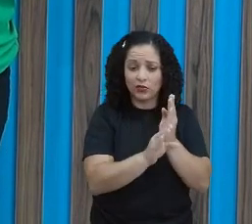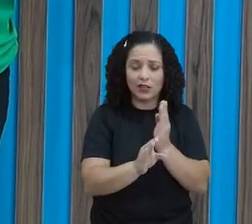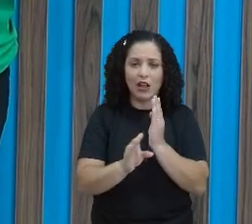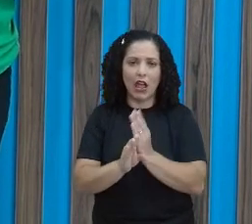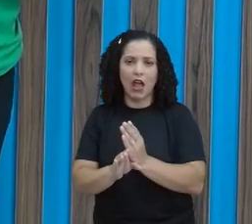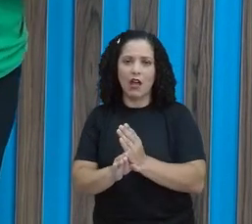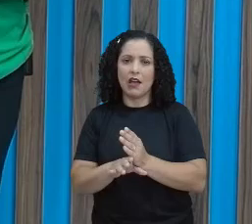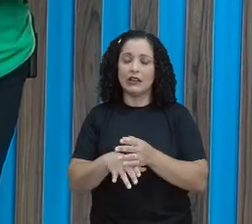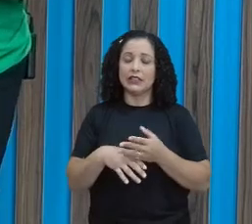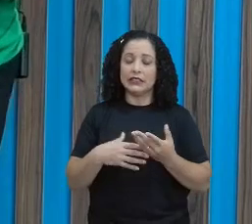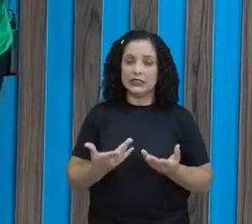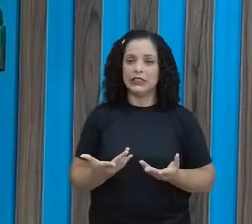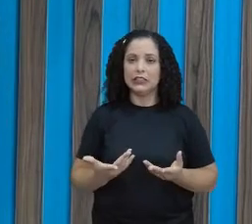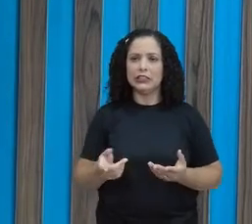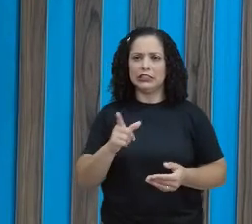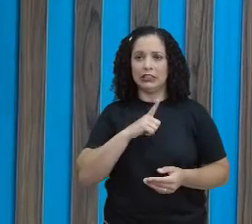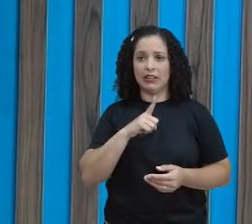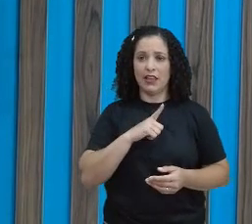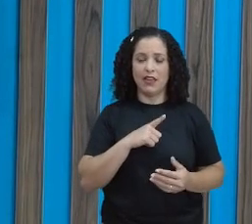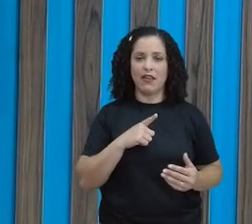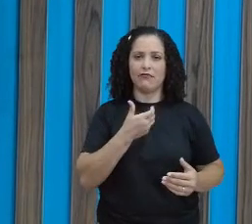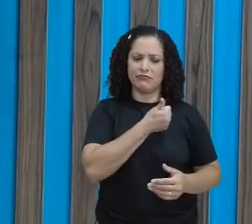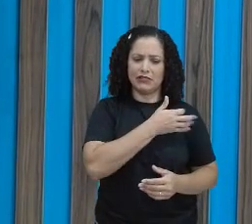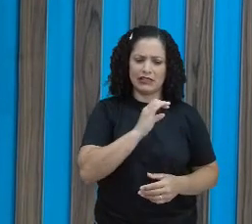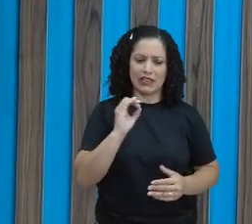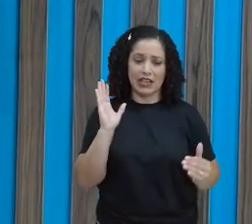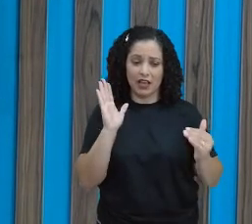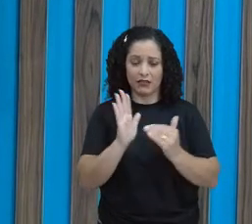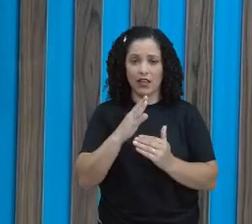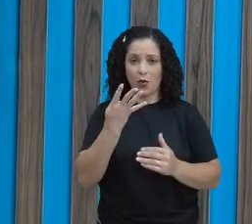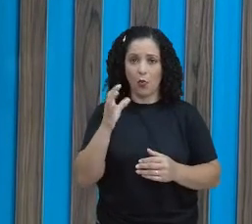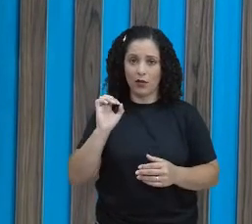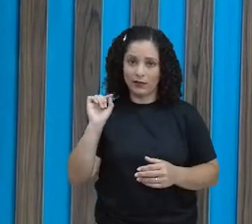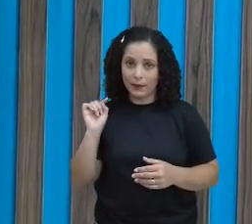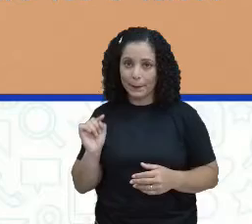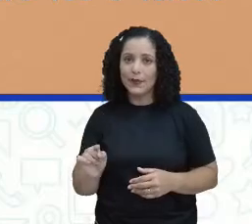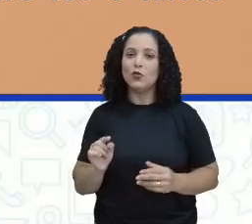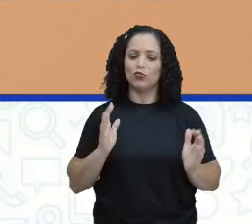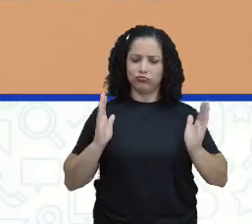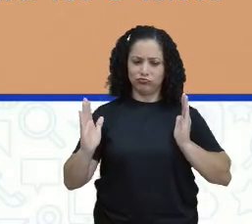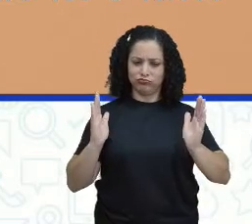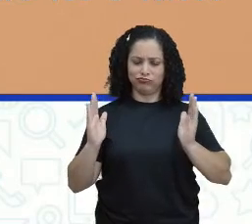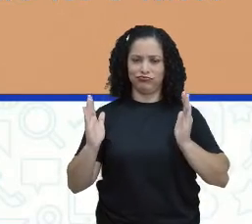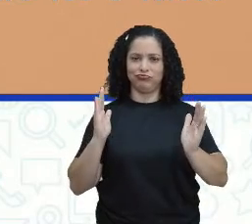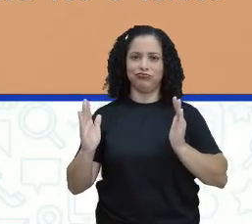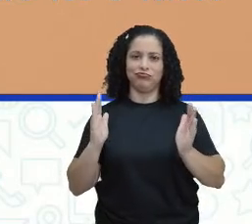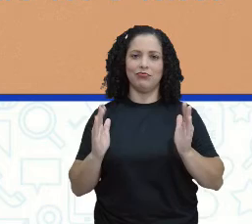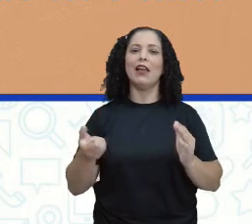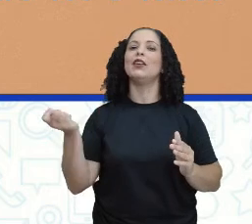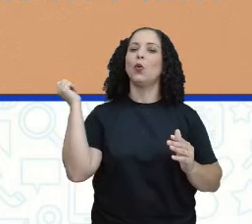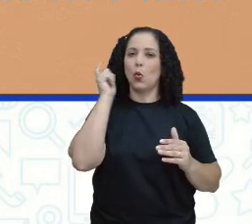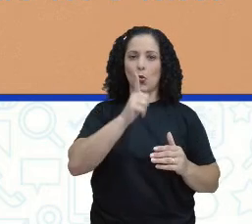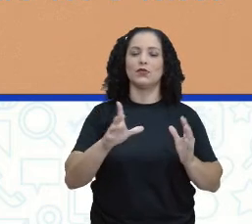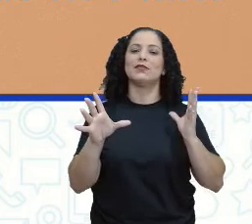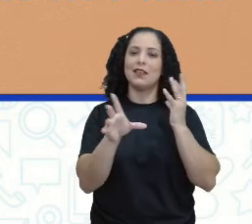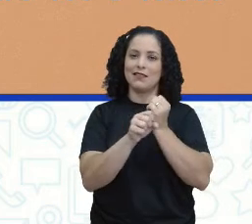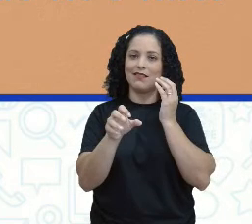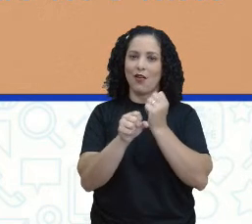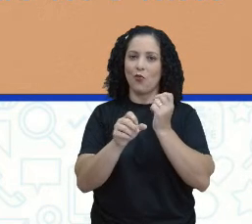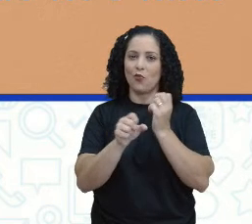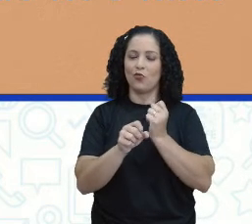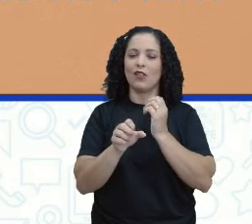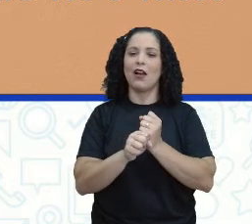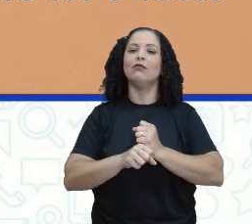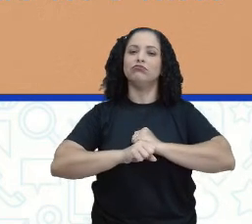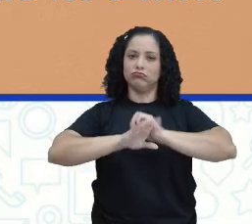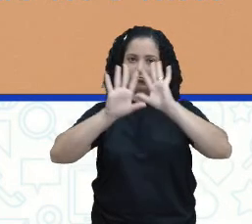achar, né, tiver entre essa idade aqui, entre 100 anos e 40 mil anos, aí a gente consegue ter